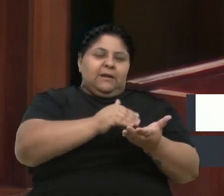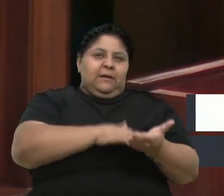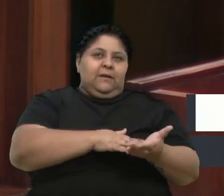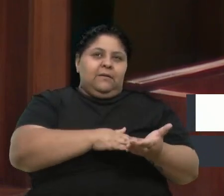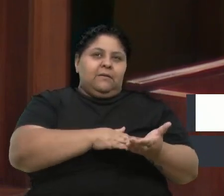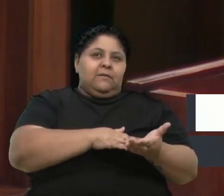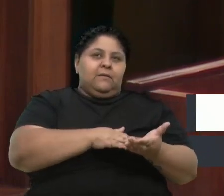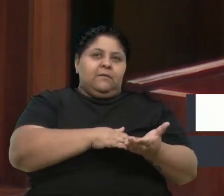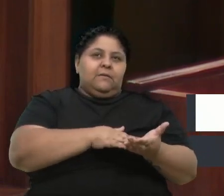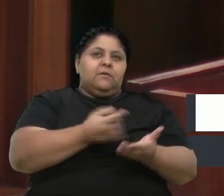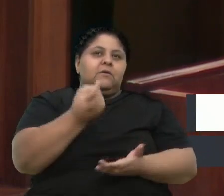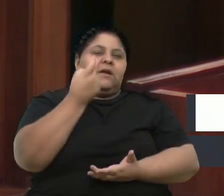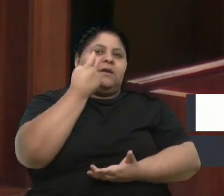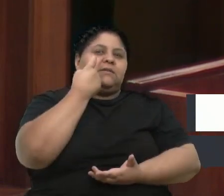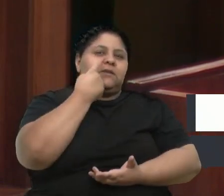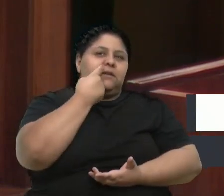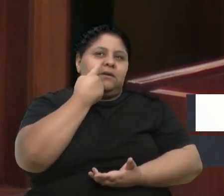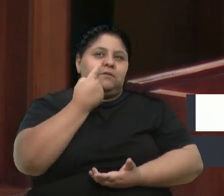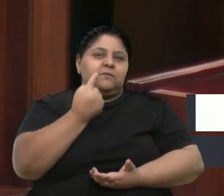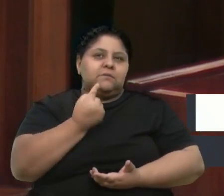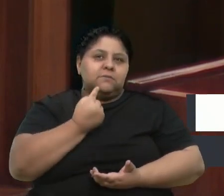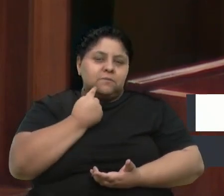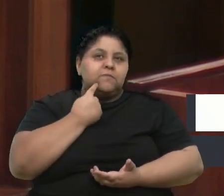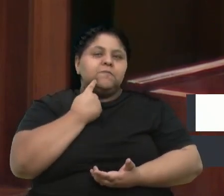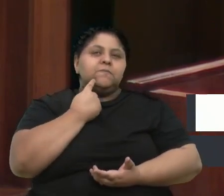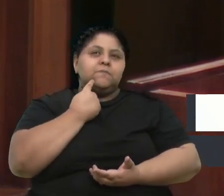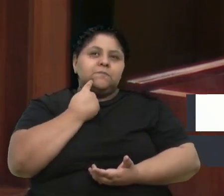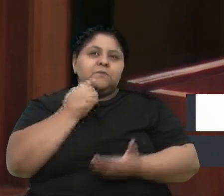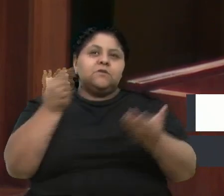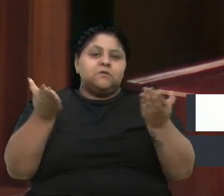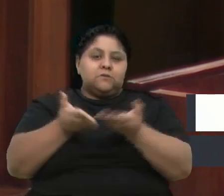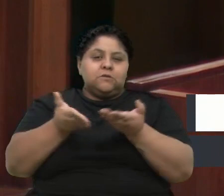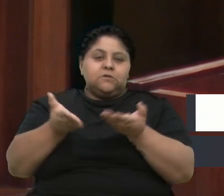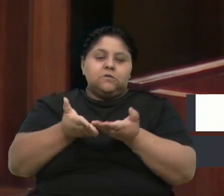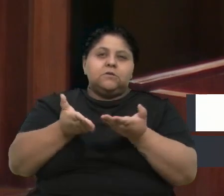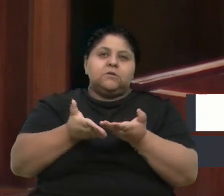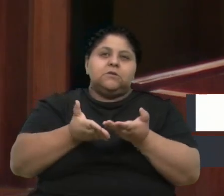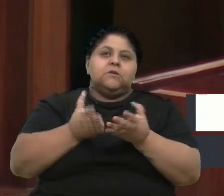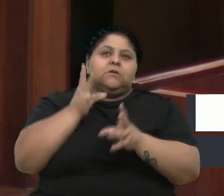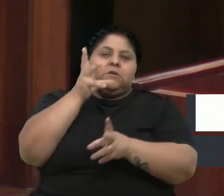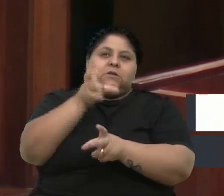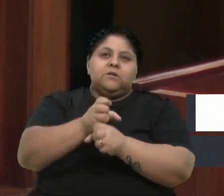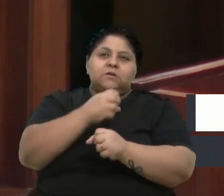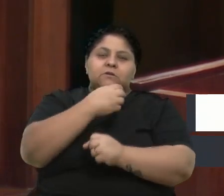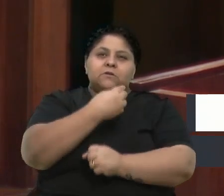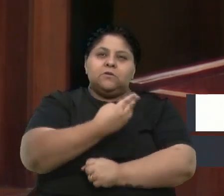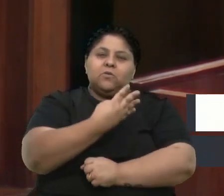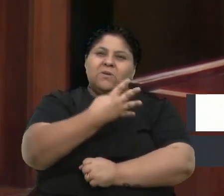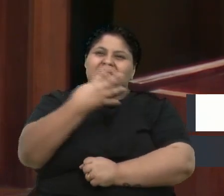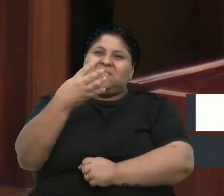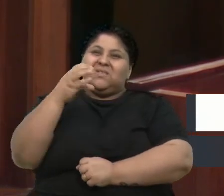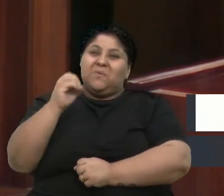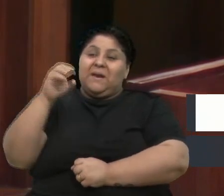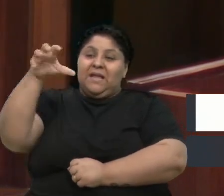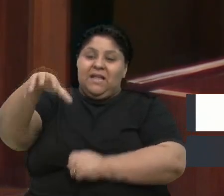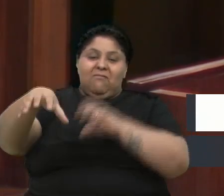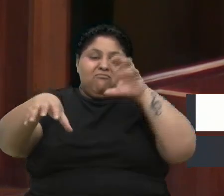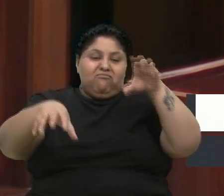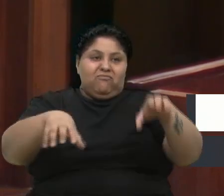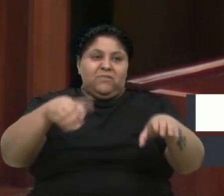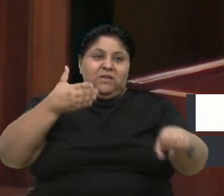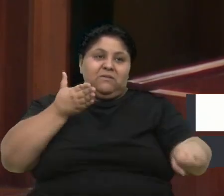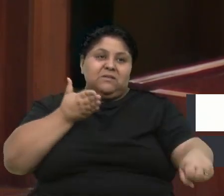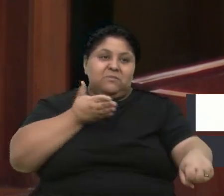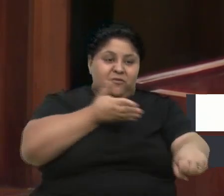sua equipe, junto com a Prefeitura. Já estavam contabilizados 440 unidades, então essa aprovação do governo